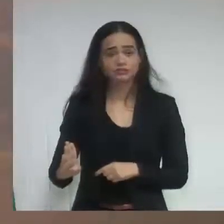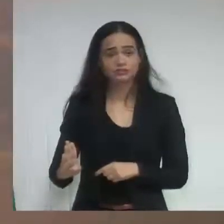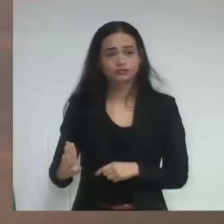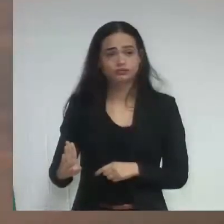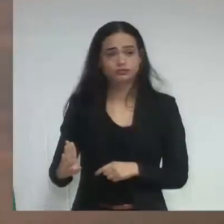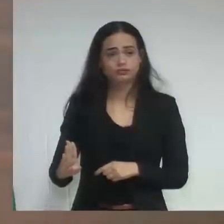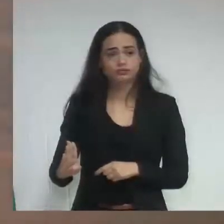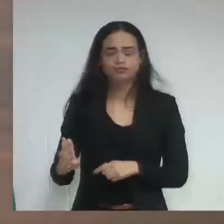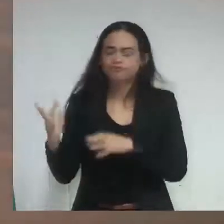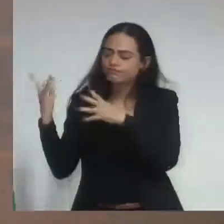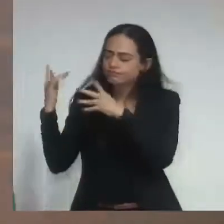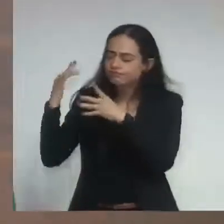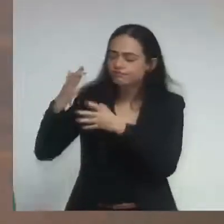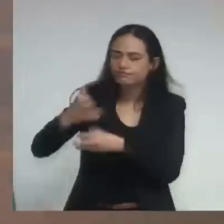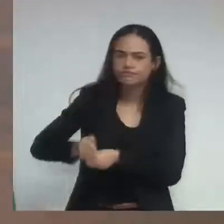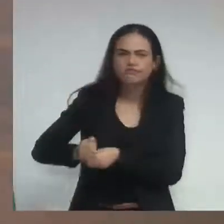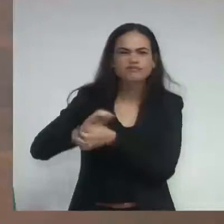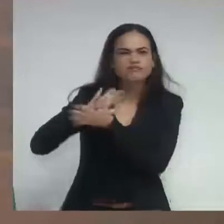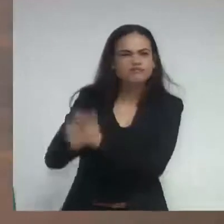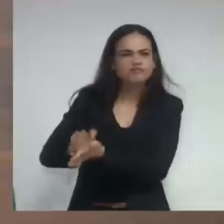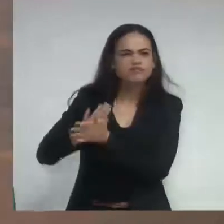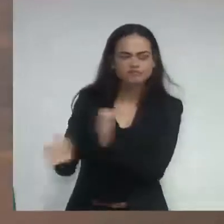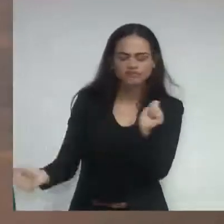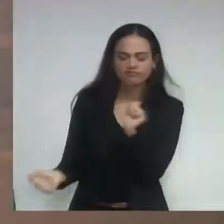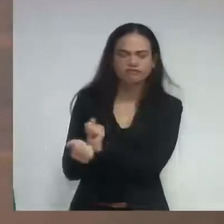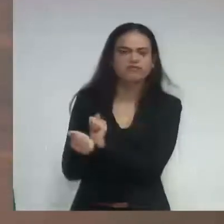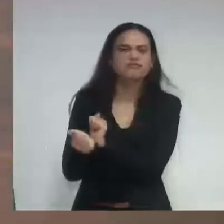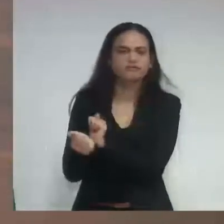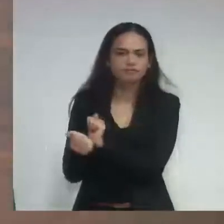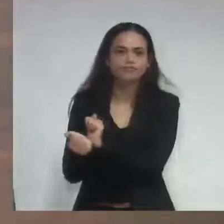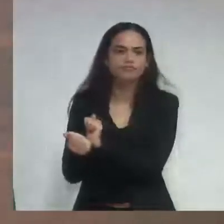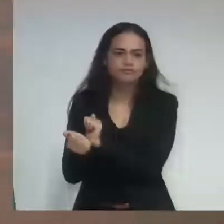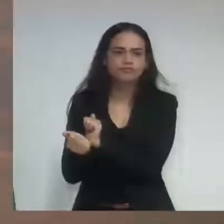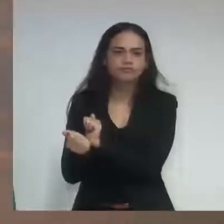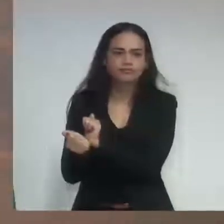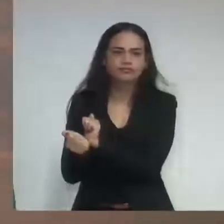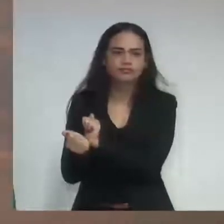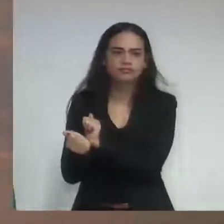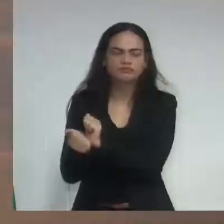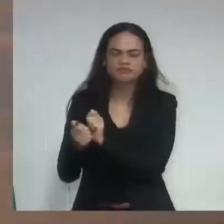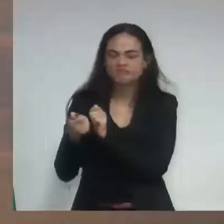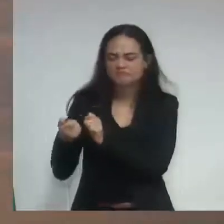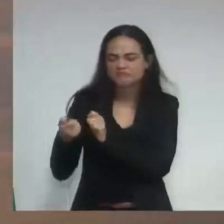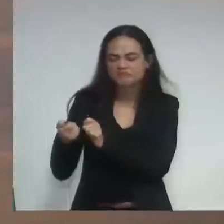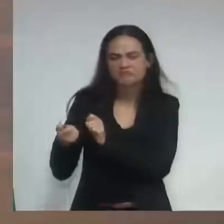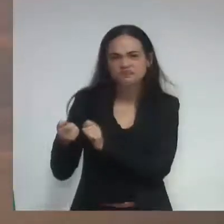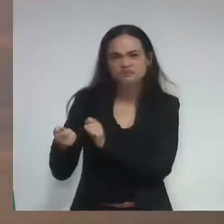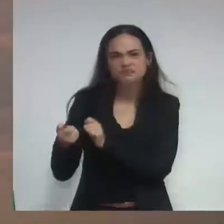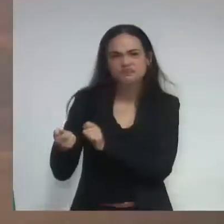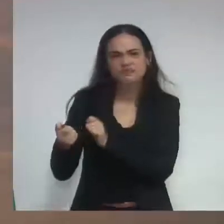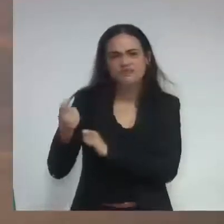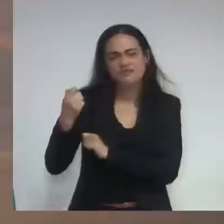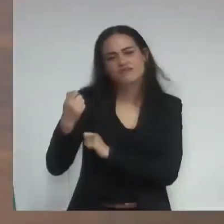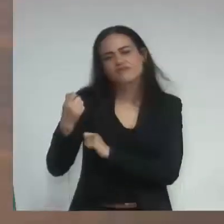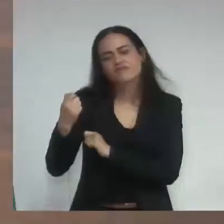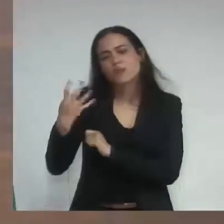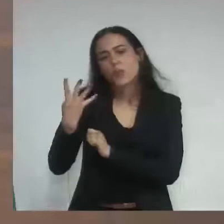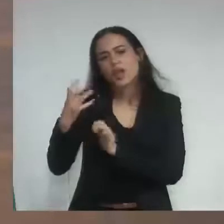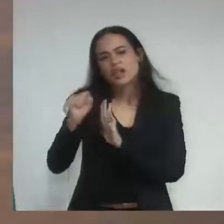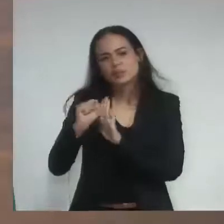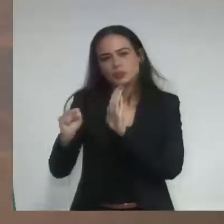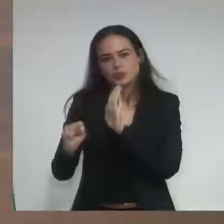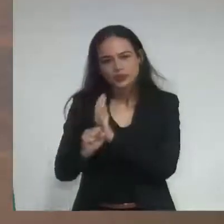foram massacrados, escravizados, torturados durante 4 séculos.